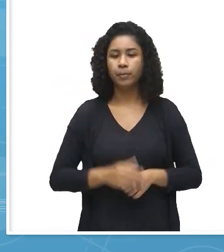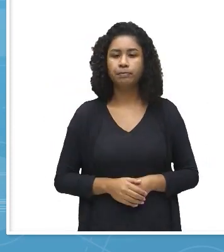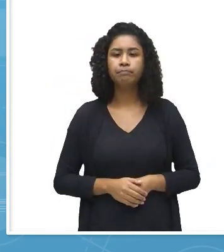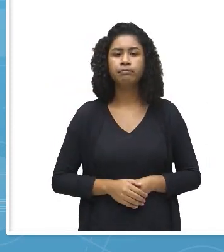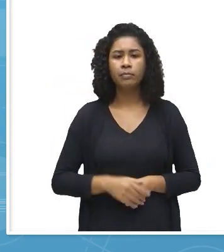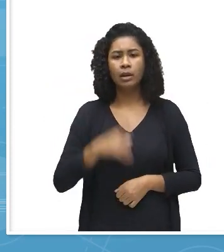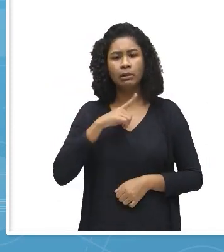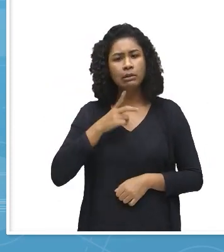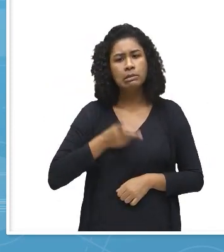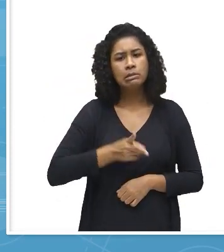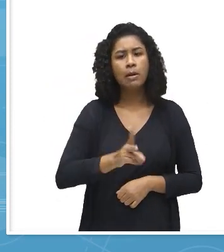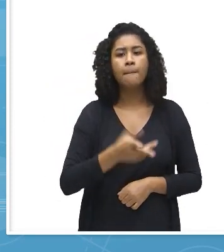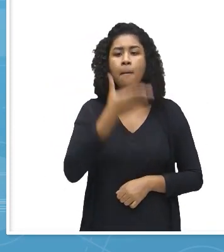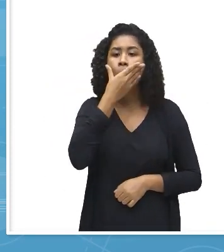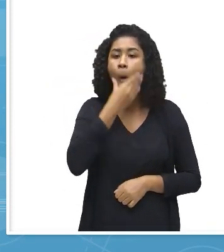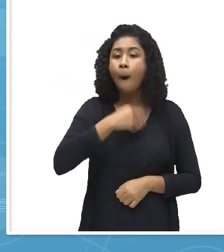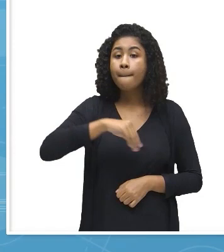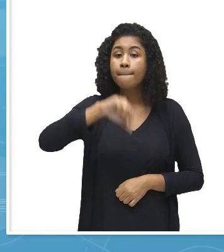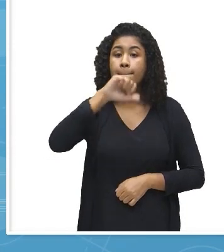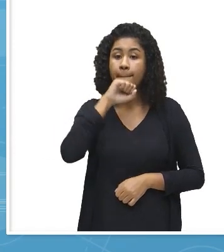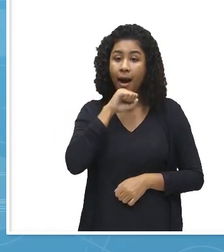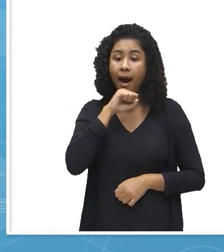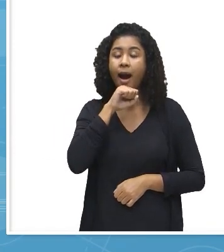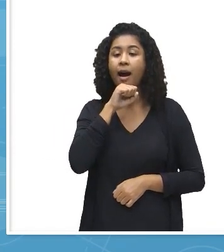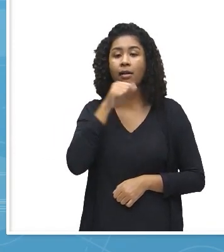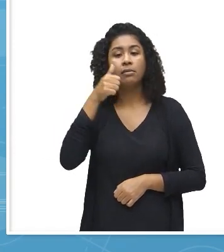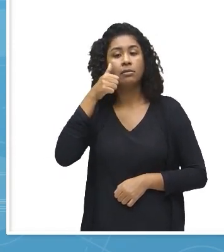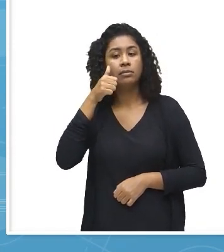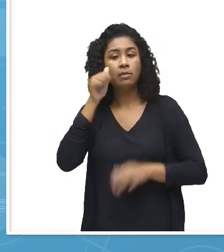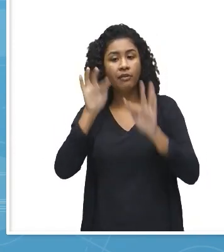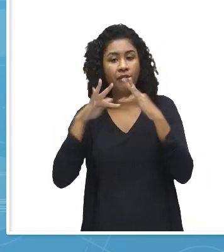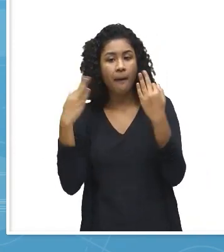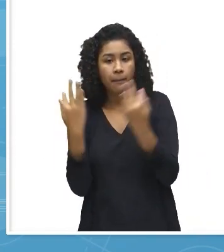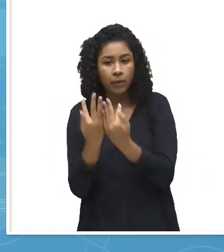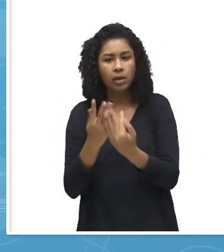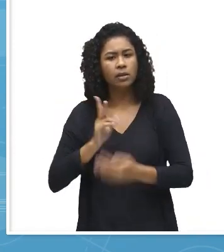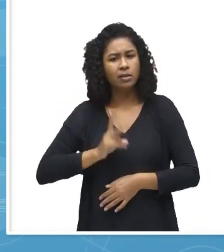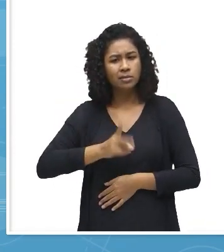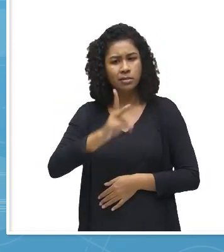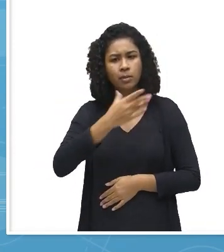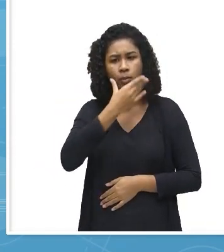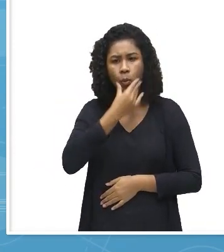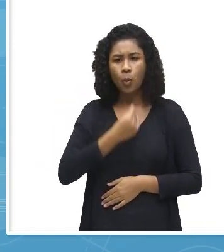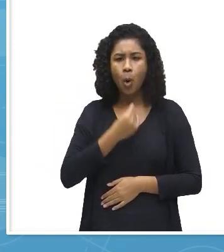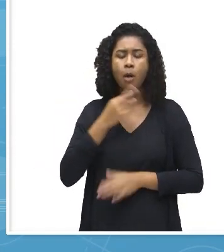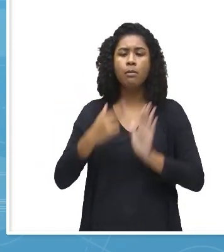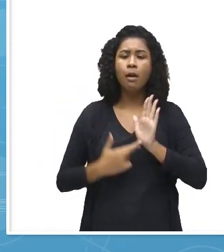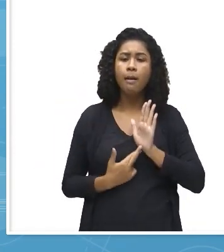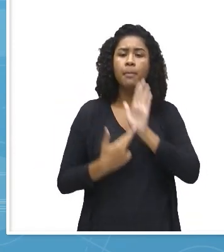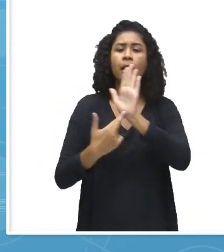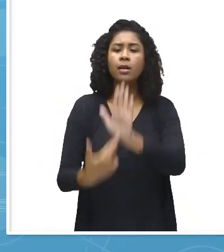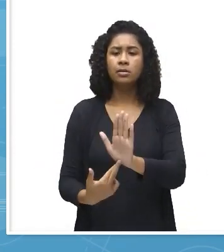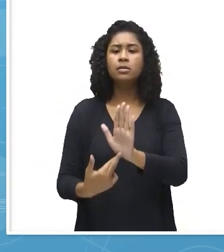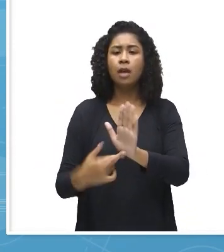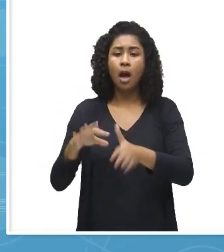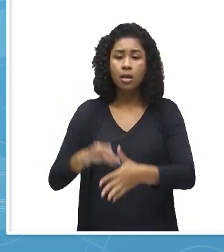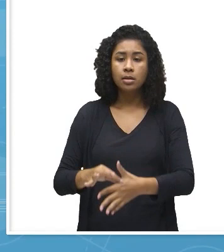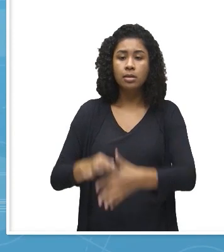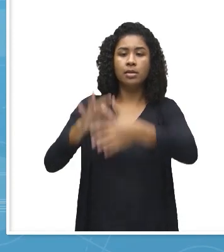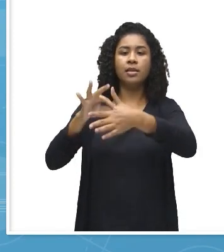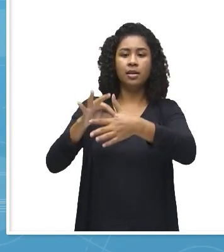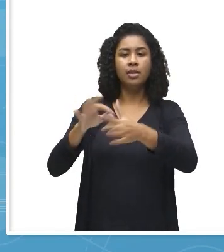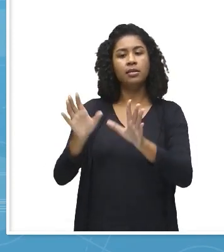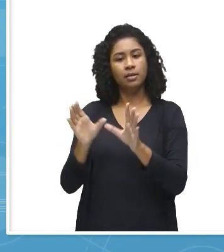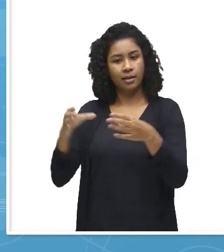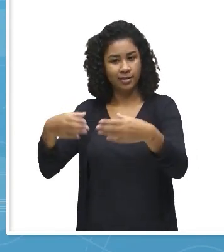pelo patriarca, né? Quem liderava a tribo era o patriarca, então ele estava ali, né, à frente. Então muitas